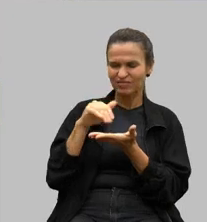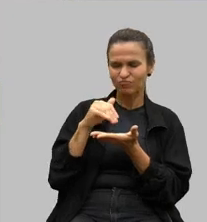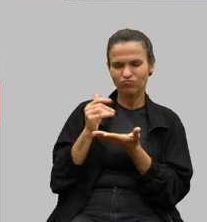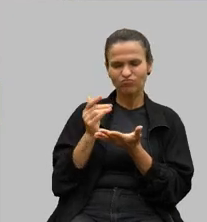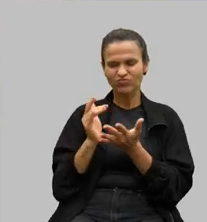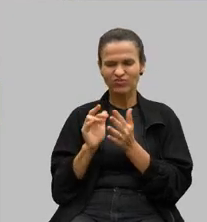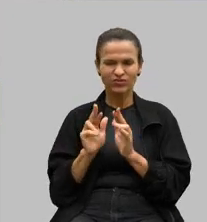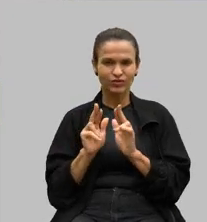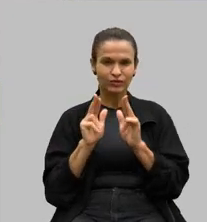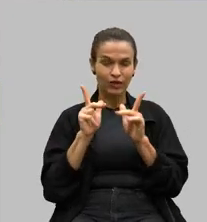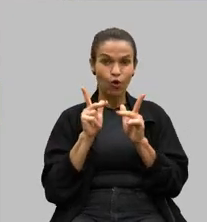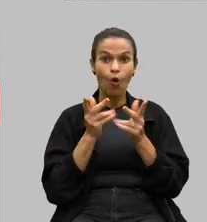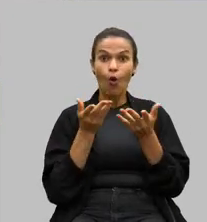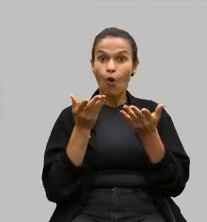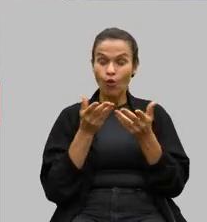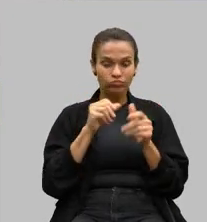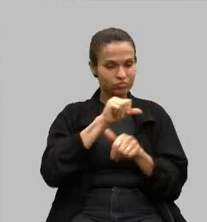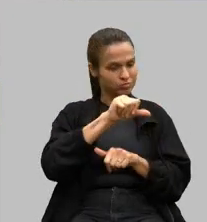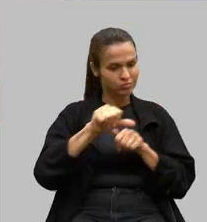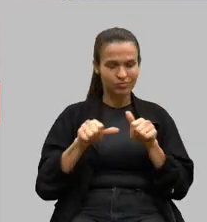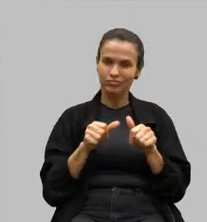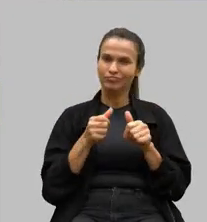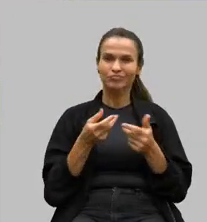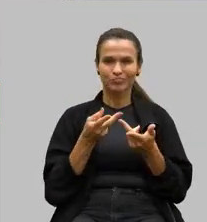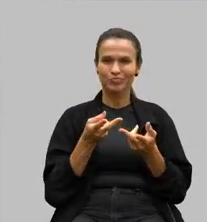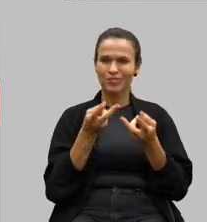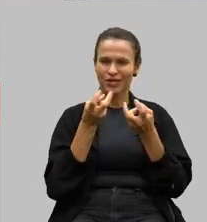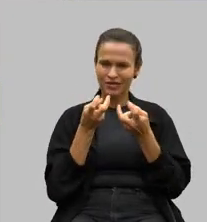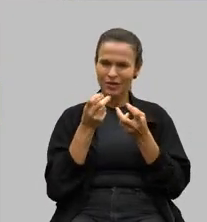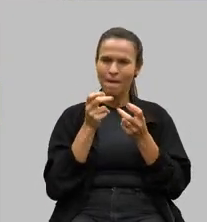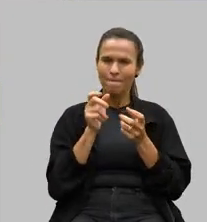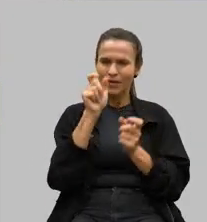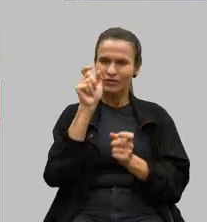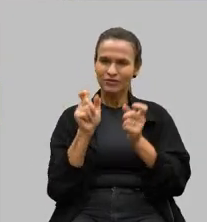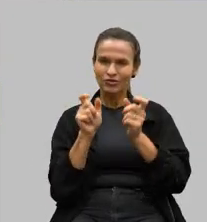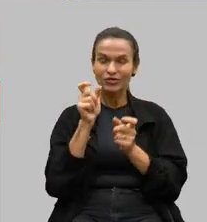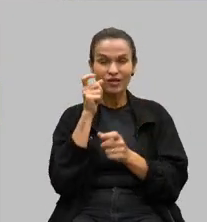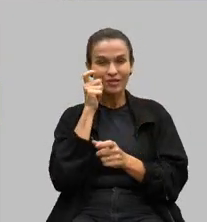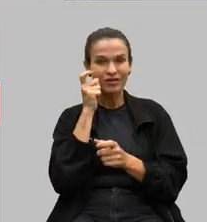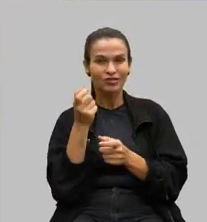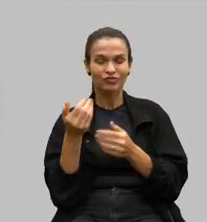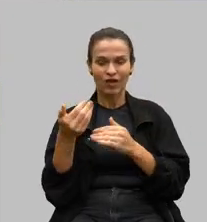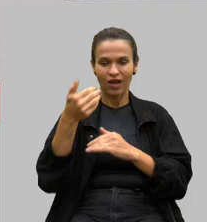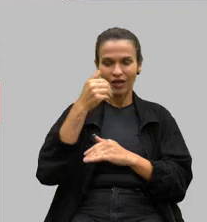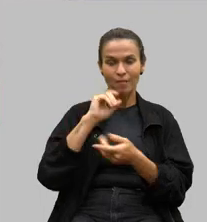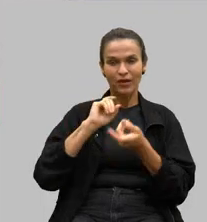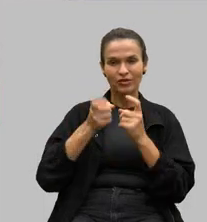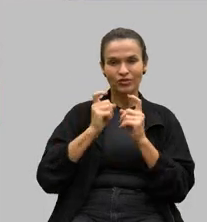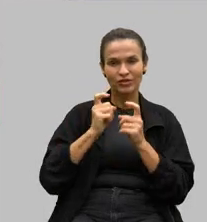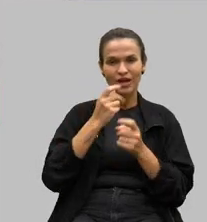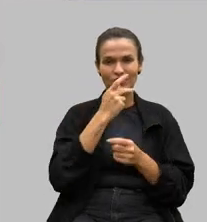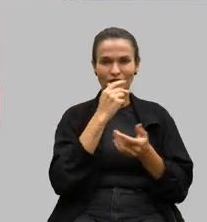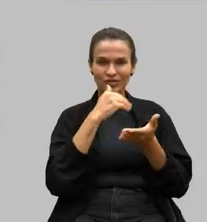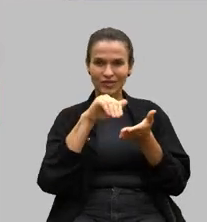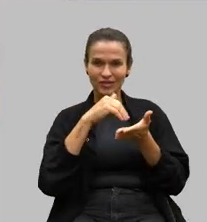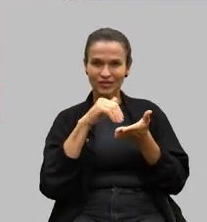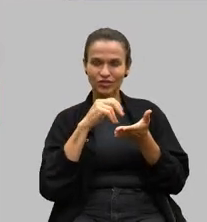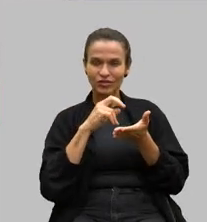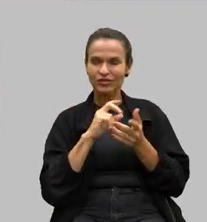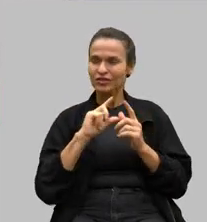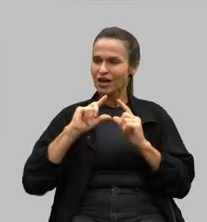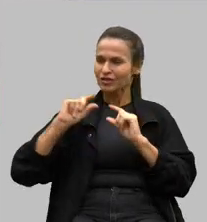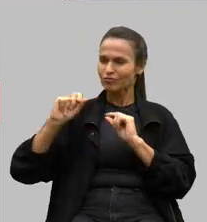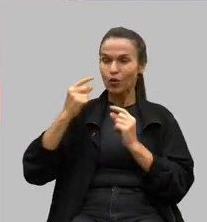tem visto pessoas que têm interesse de vir aqui paraas reuniões dos da da sua secretaria saem daqui com muita